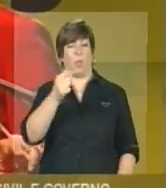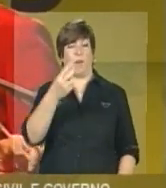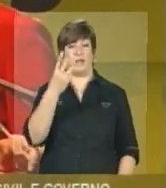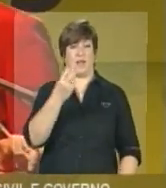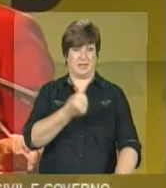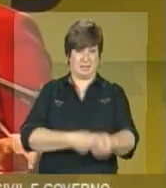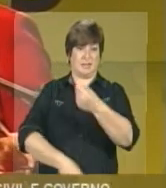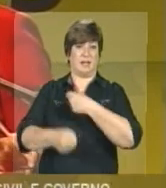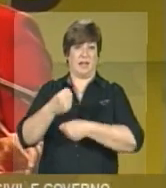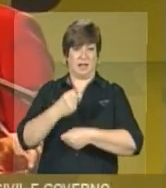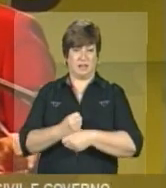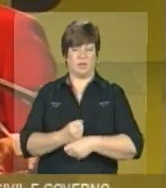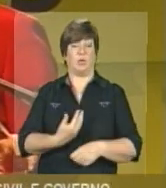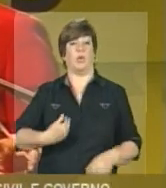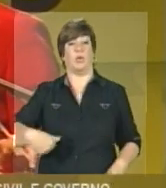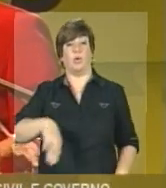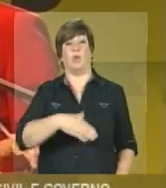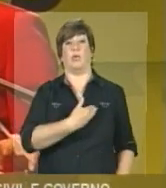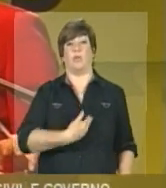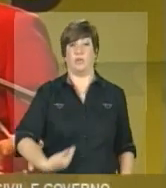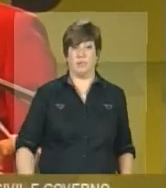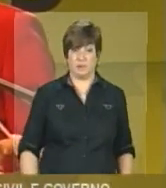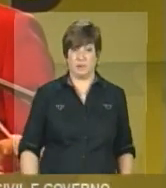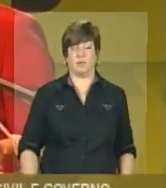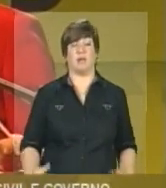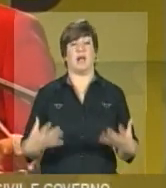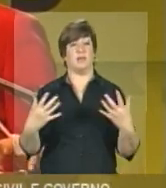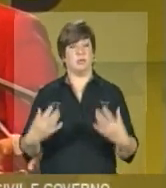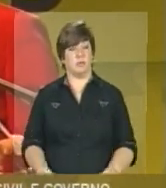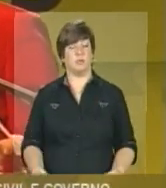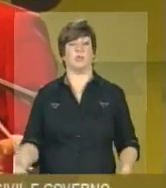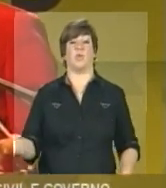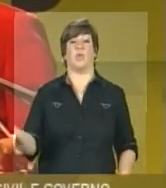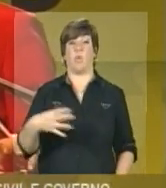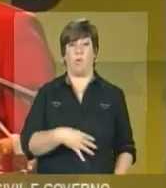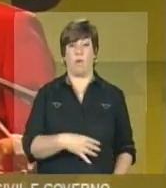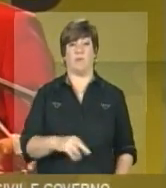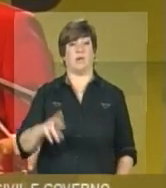3 anos, nosso governo assumiu novas